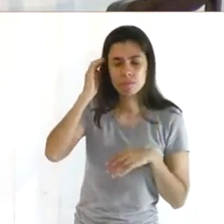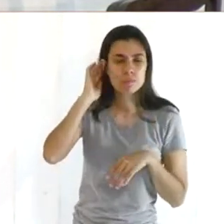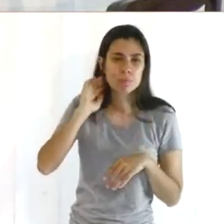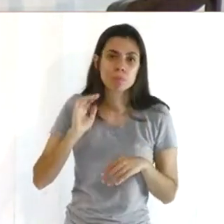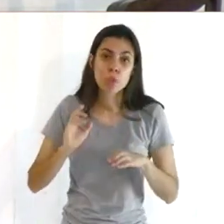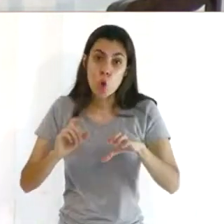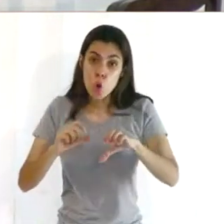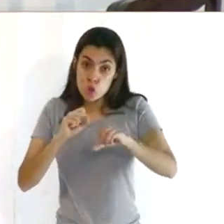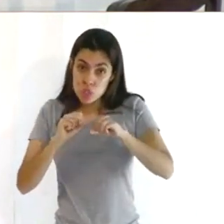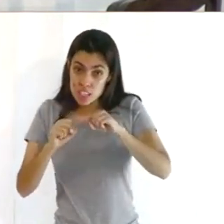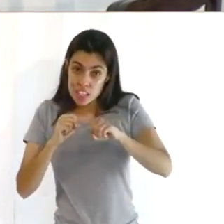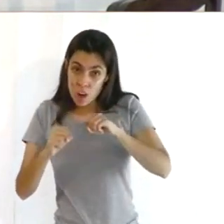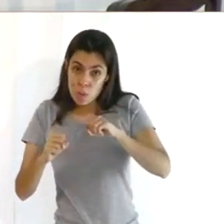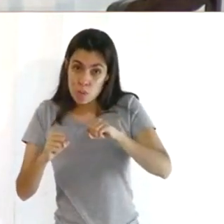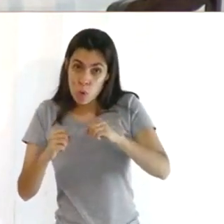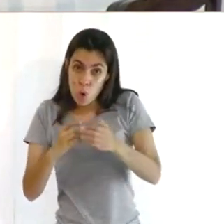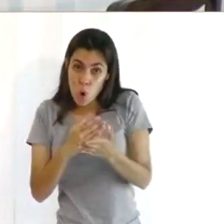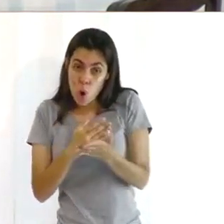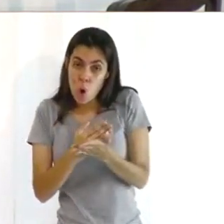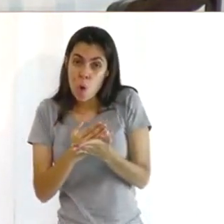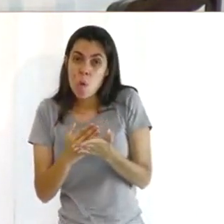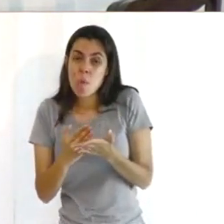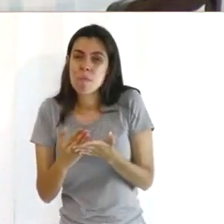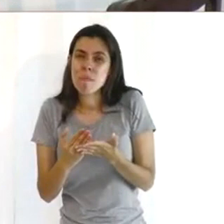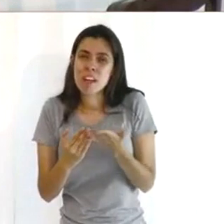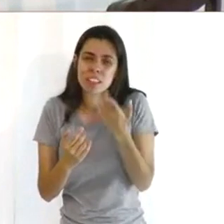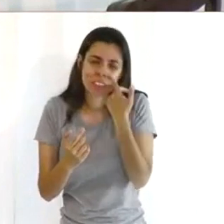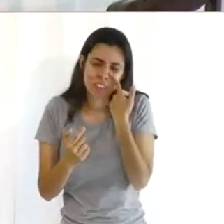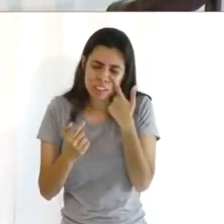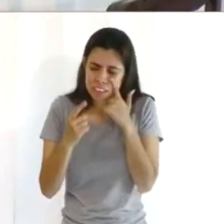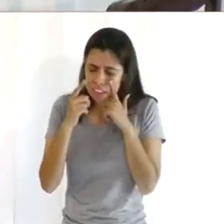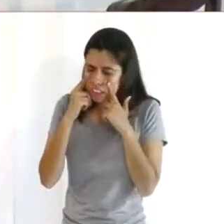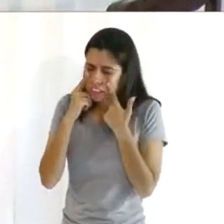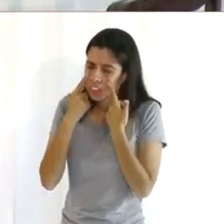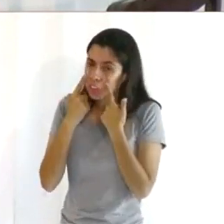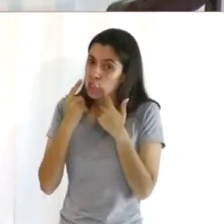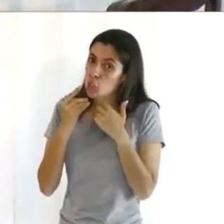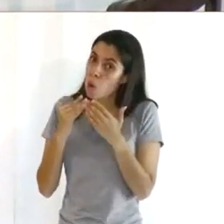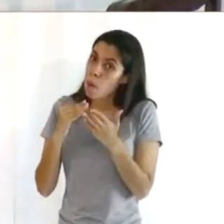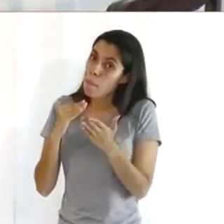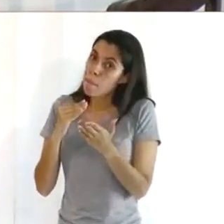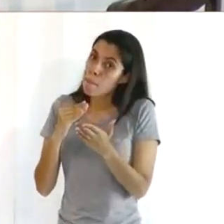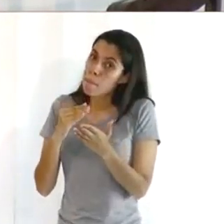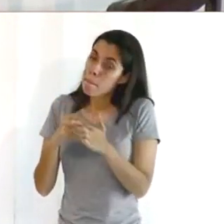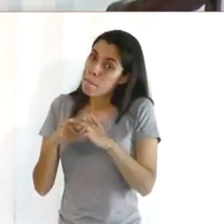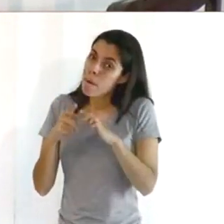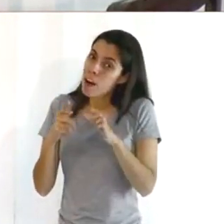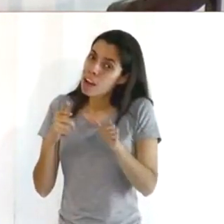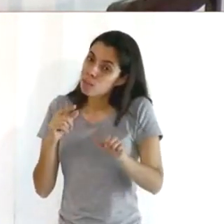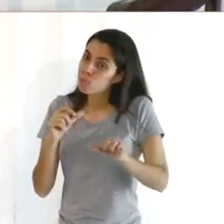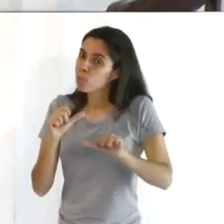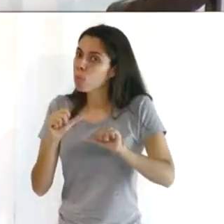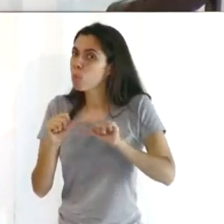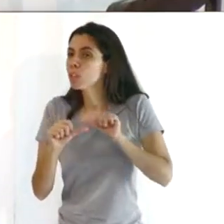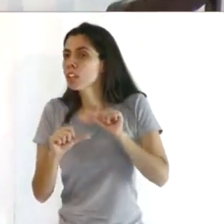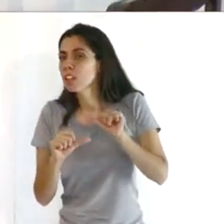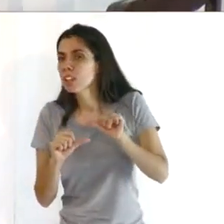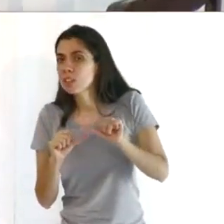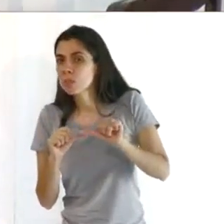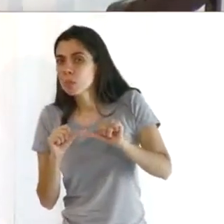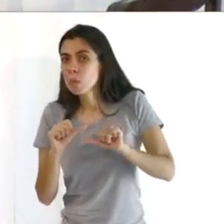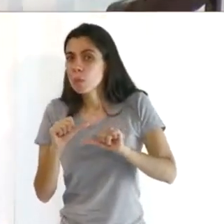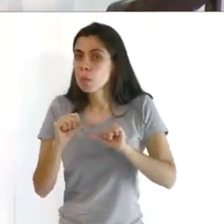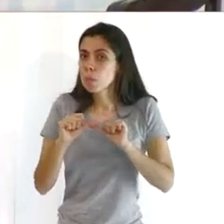sua atmosfera. Sabe por quê, queridos? A lembrança que eu tenho do Salmo 73, quando Asaf começa a contemplar